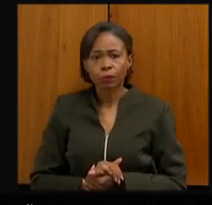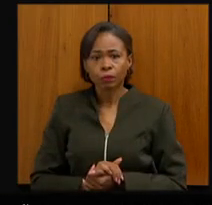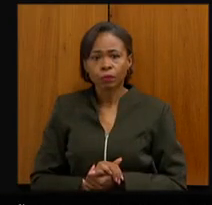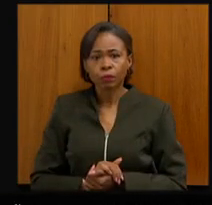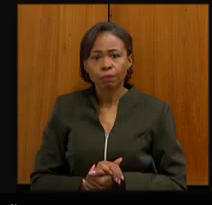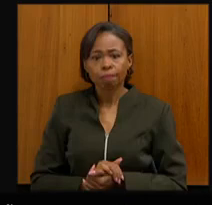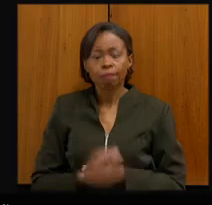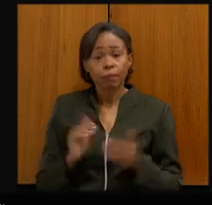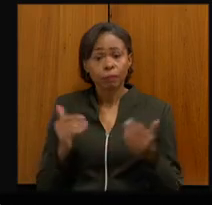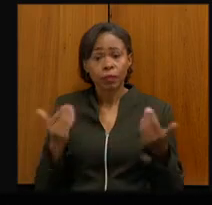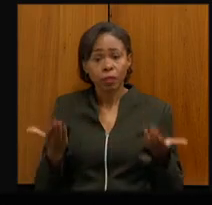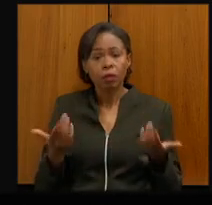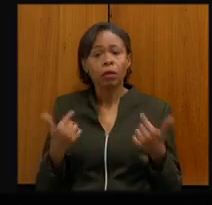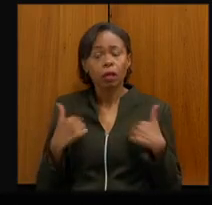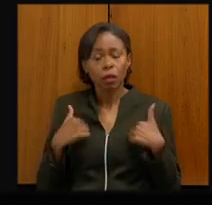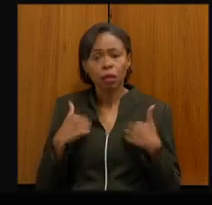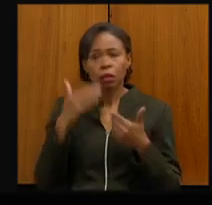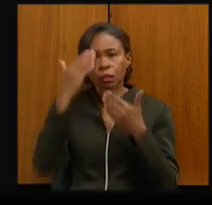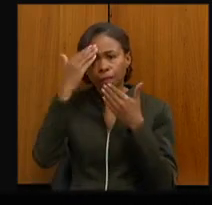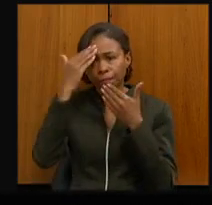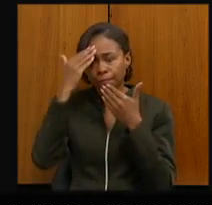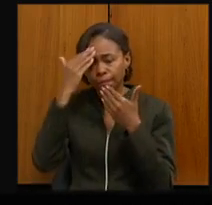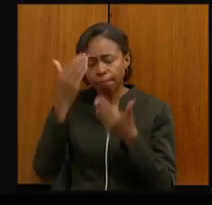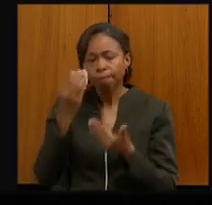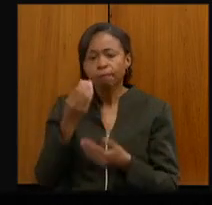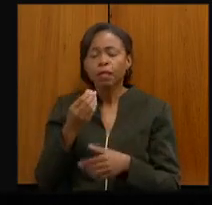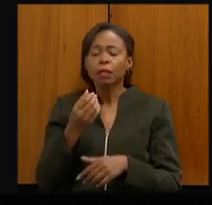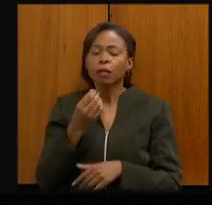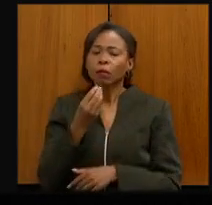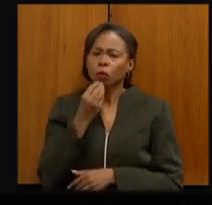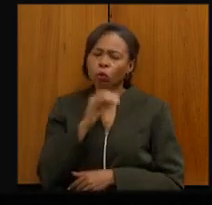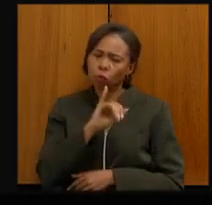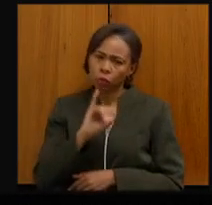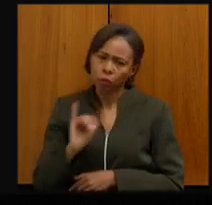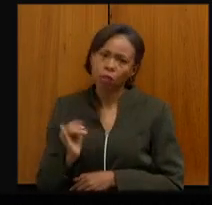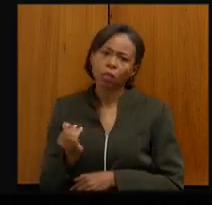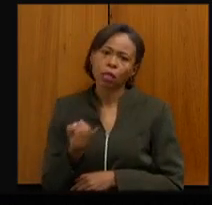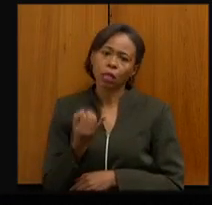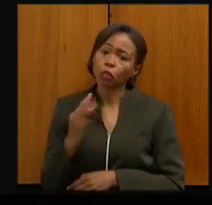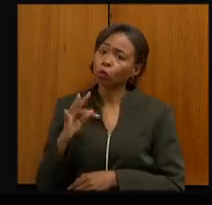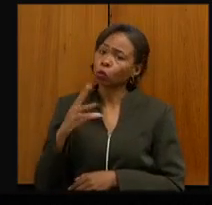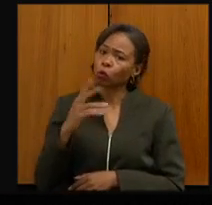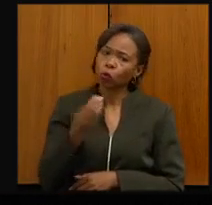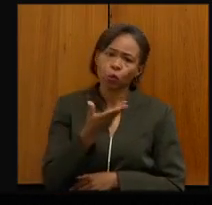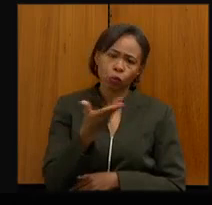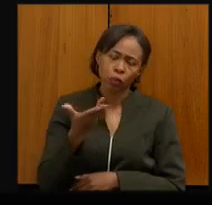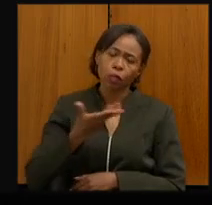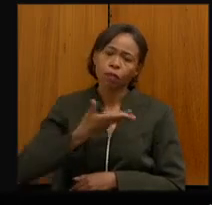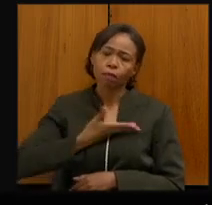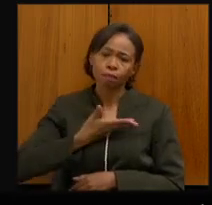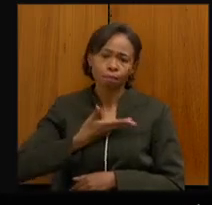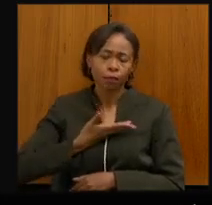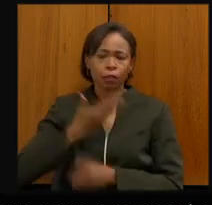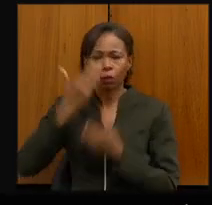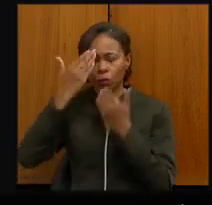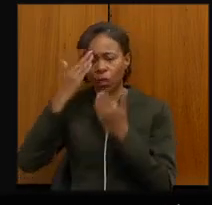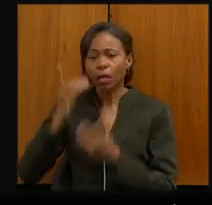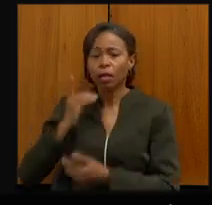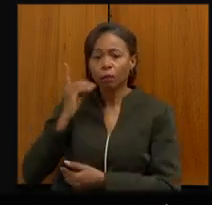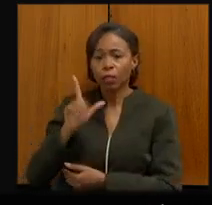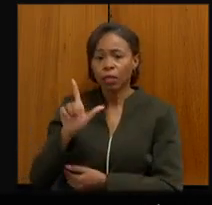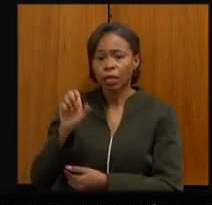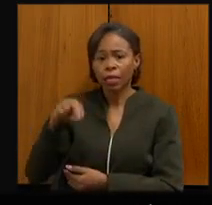então eu agradeço muito essa oportunidade eu agradeço muito a todos os meus amigos a